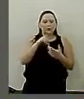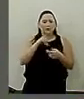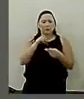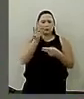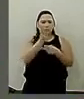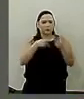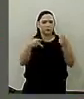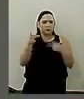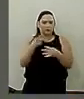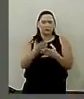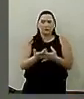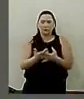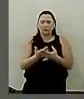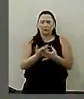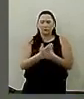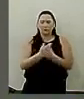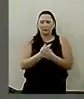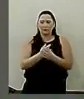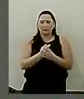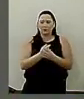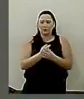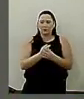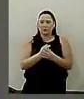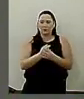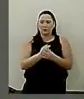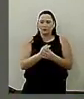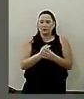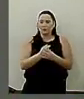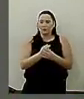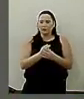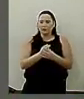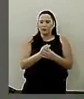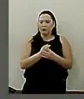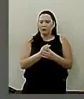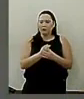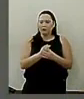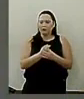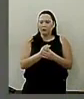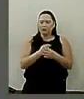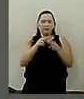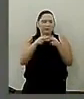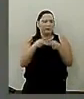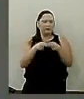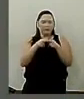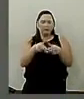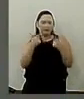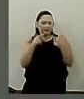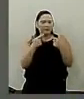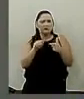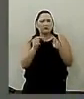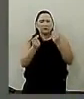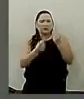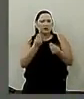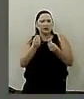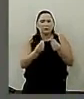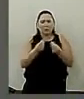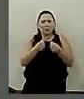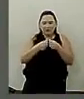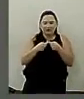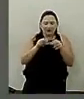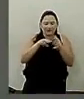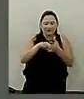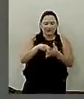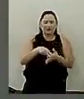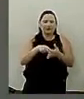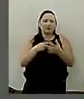Sossobrar é estar a ponto de afundar. O barco não tinha mais controle, as ondas e o vento forte é que